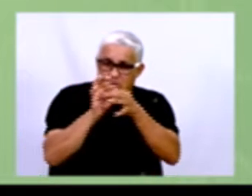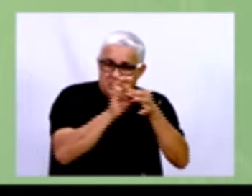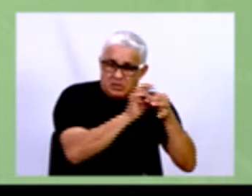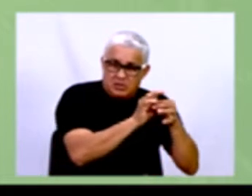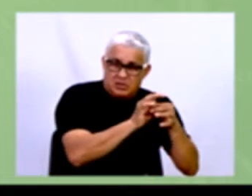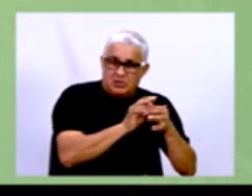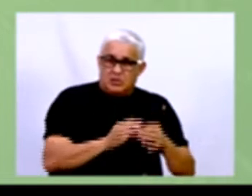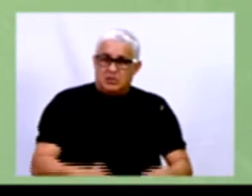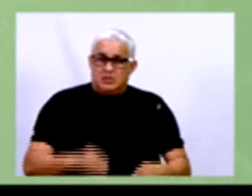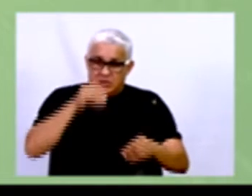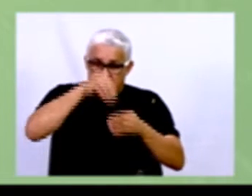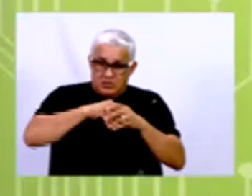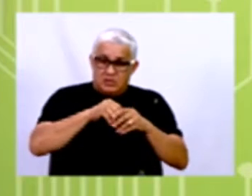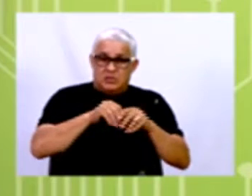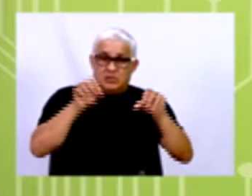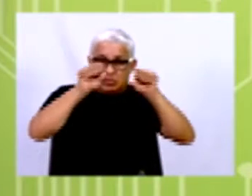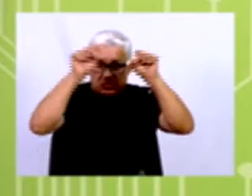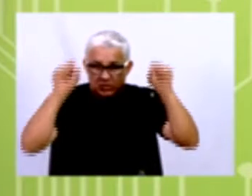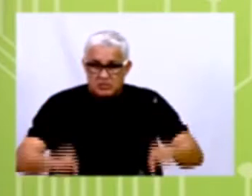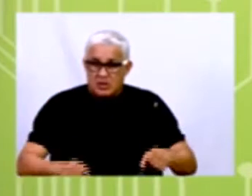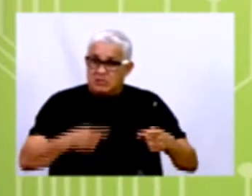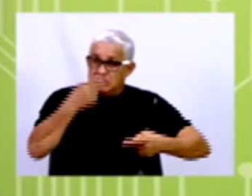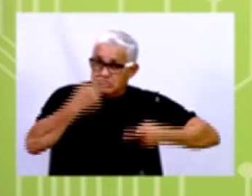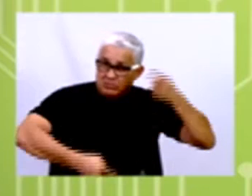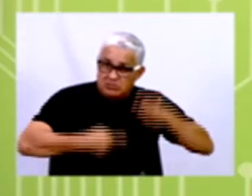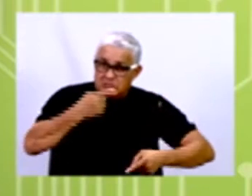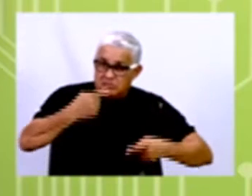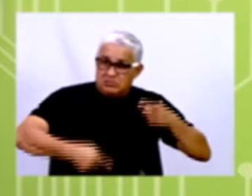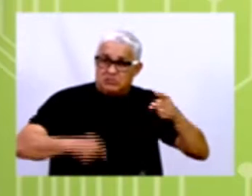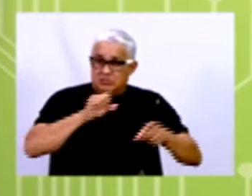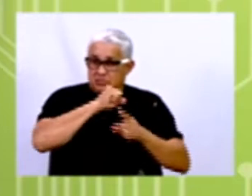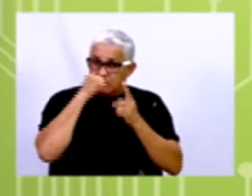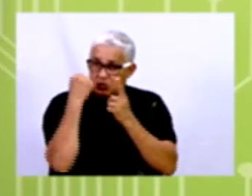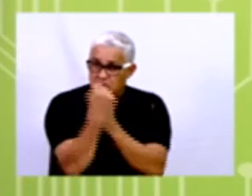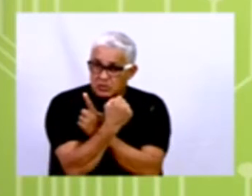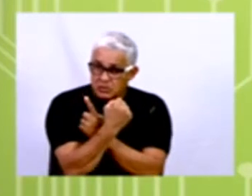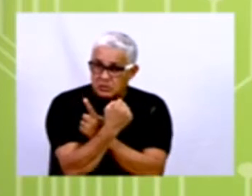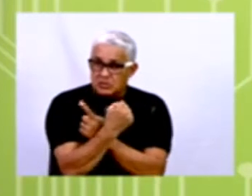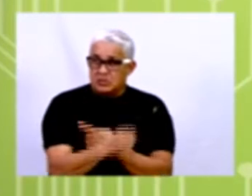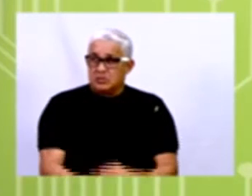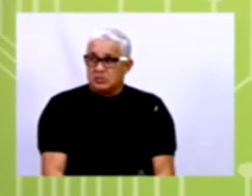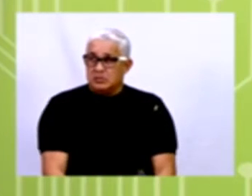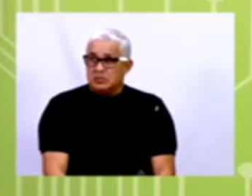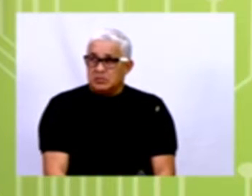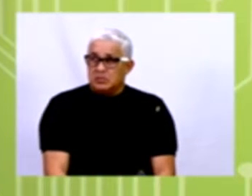instituições do sistema, que é a política, a sociologia, enfim,